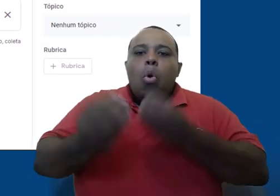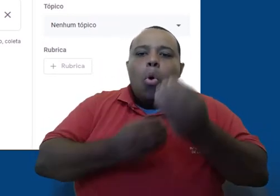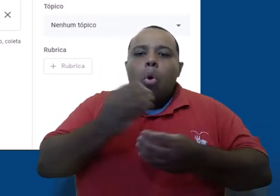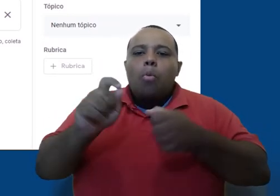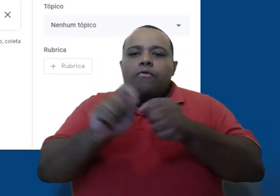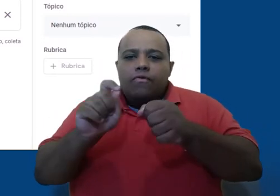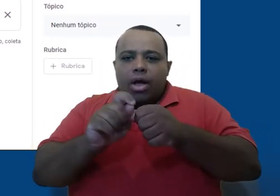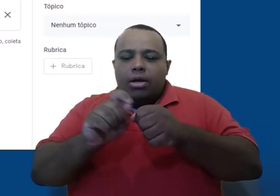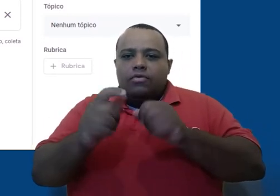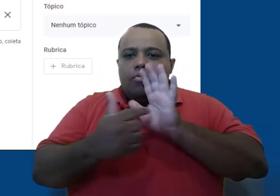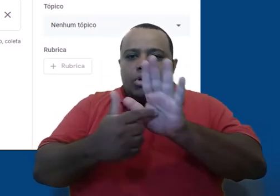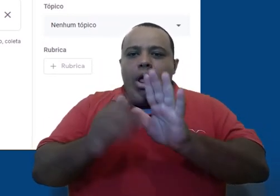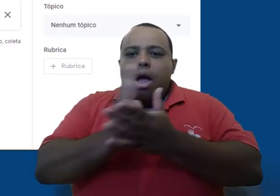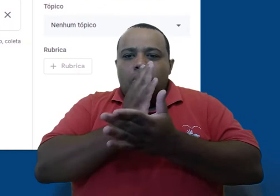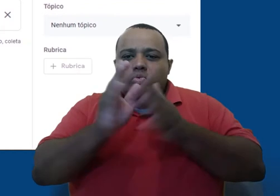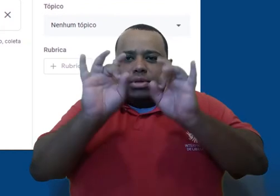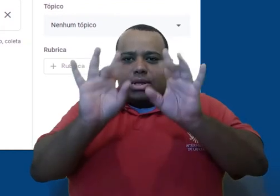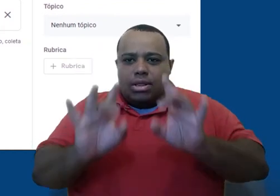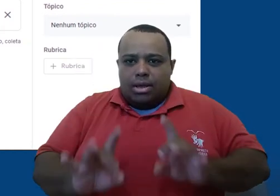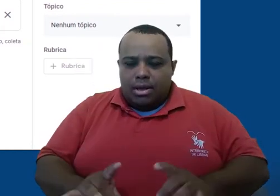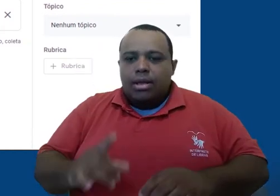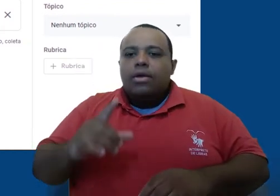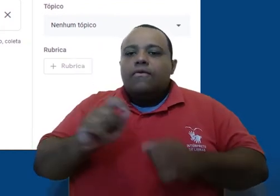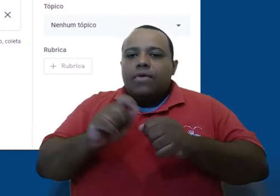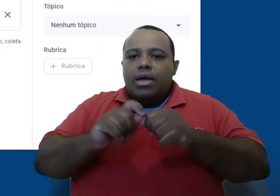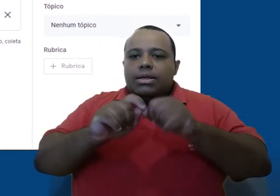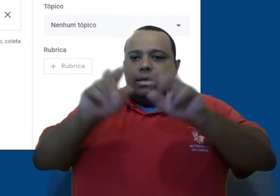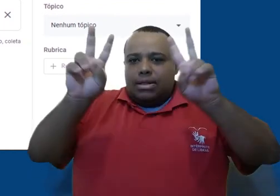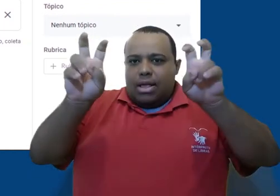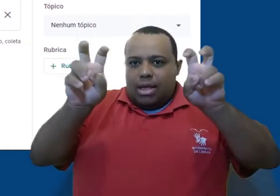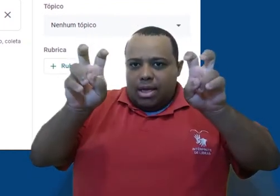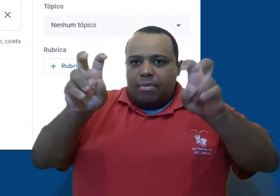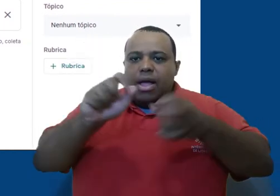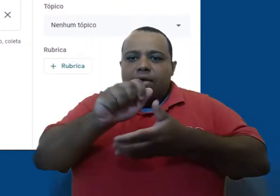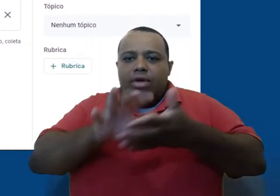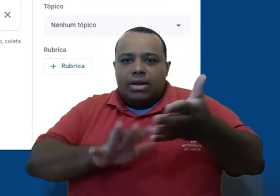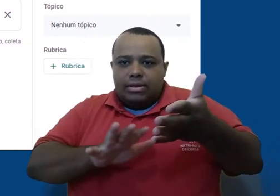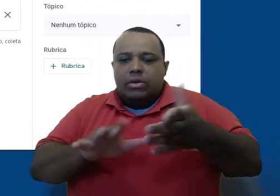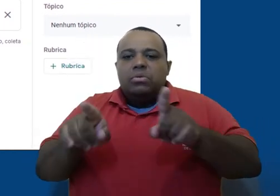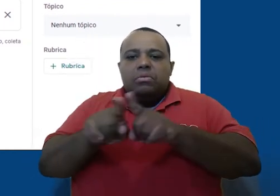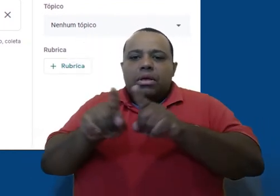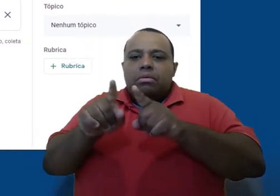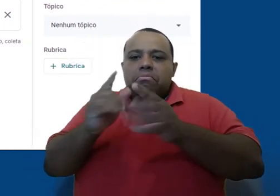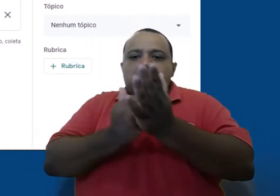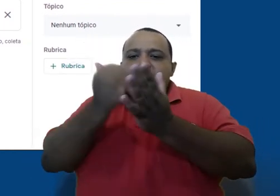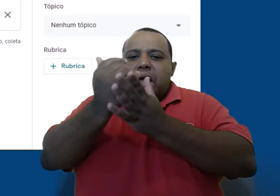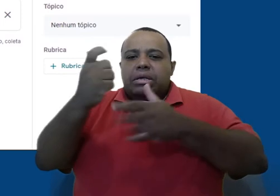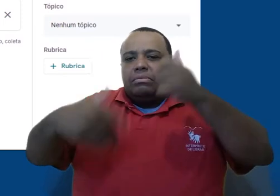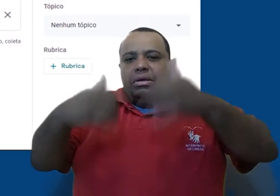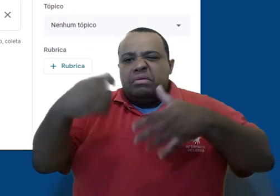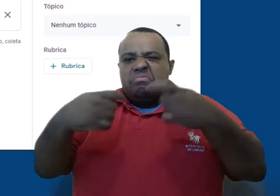minha atividade com alguns detalhes só para demonstrarmos completamente colocarei o título avaliação parcial e deixa as instruções por enquanto